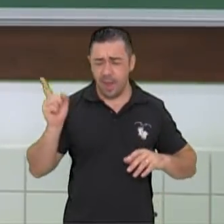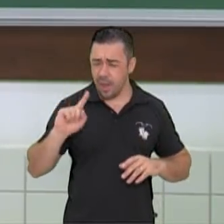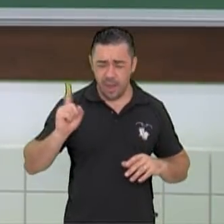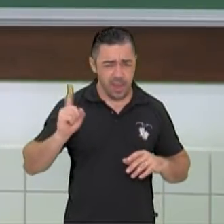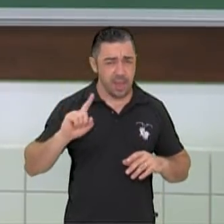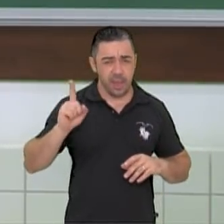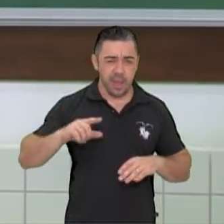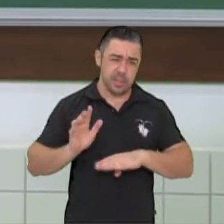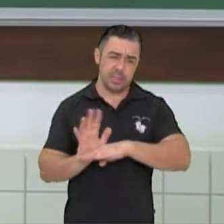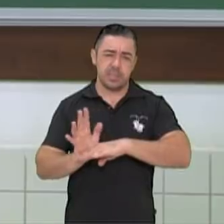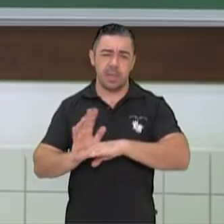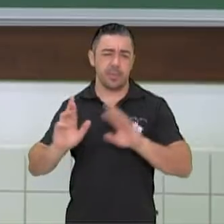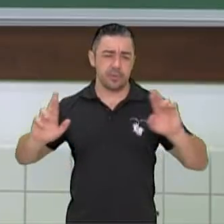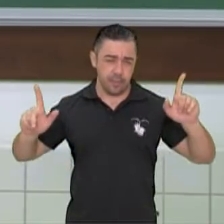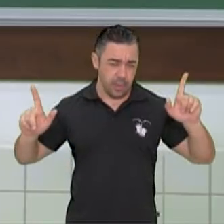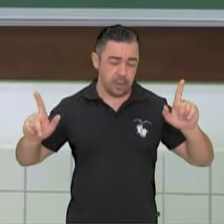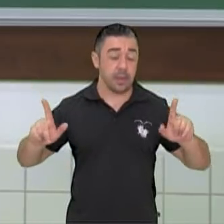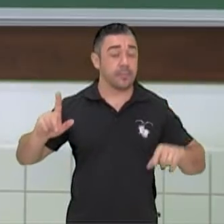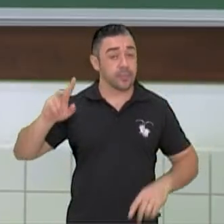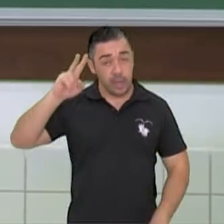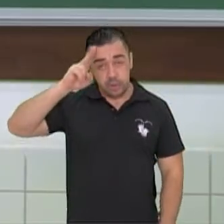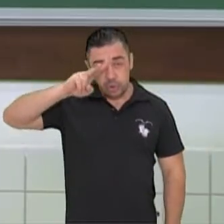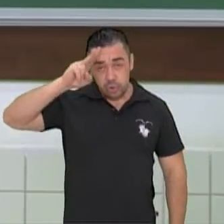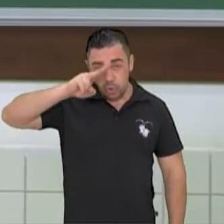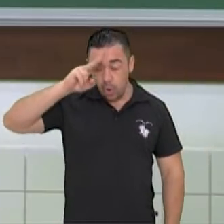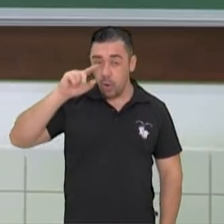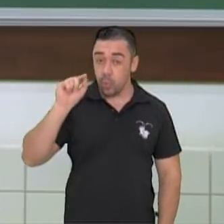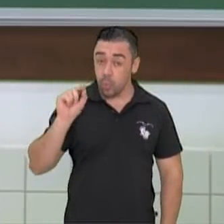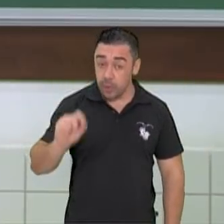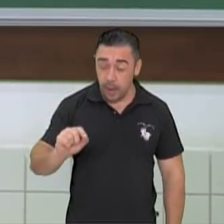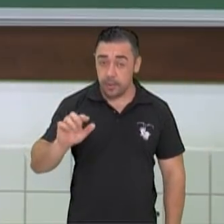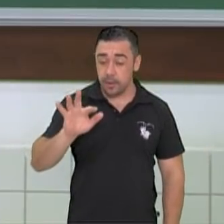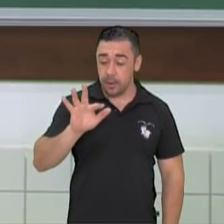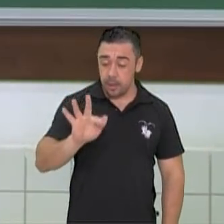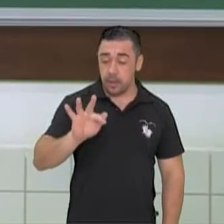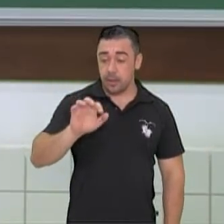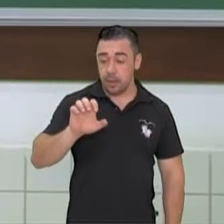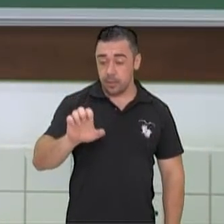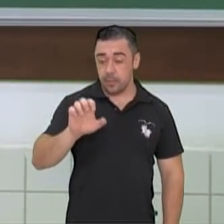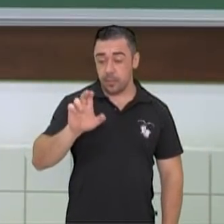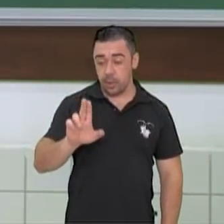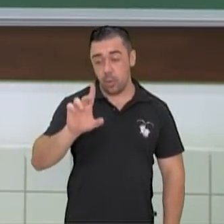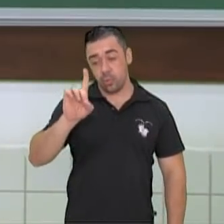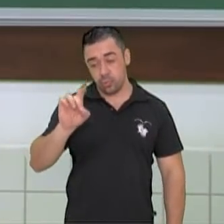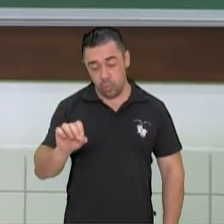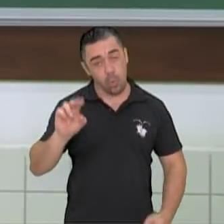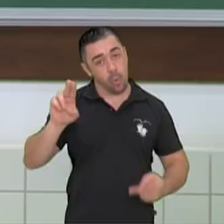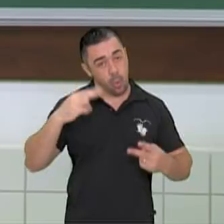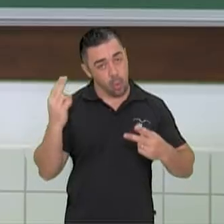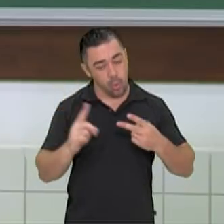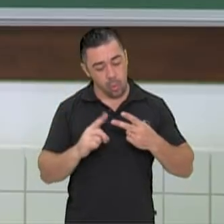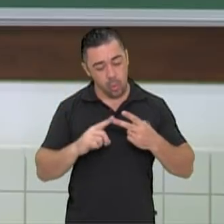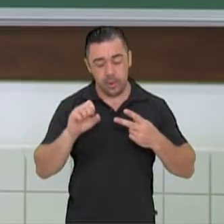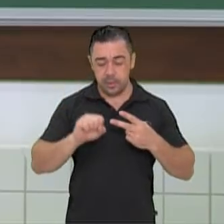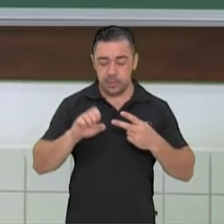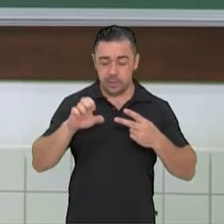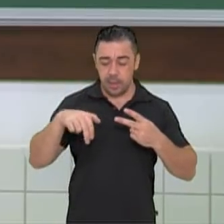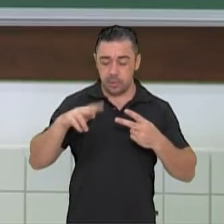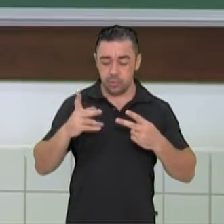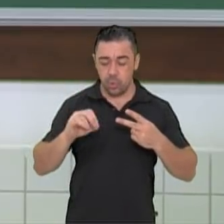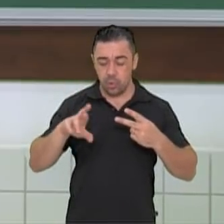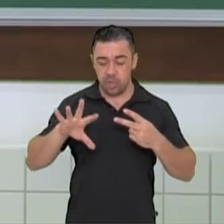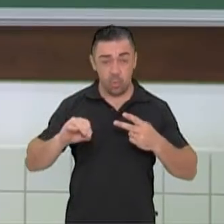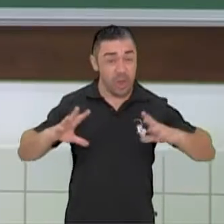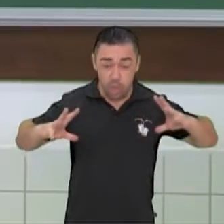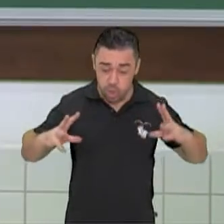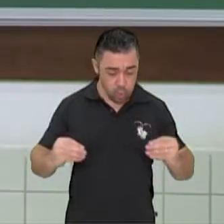de cinema. Mas na história, o feudo ou o senhorio é a mesma coisa, é todo o